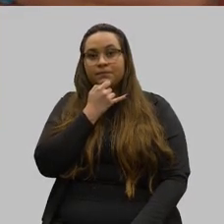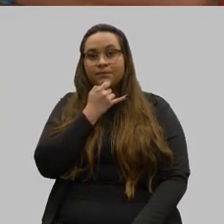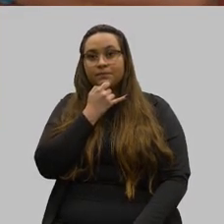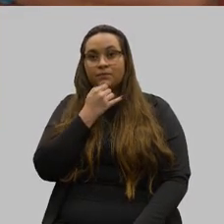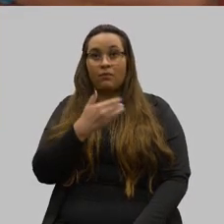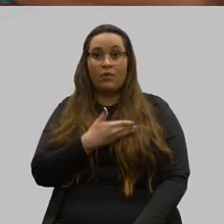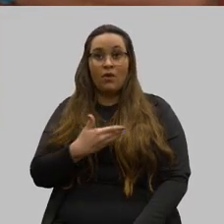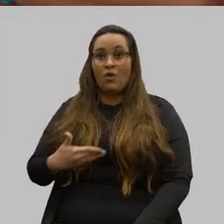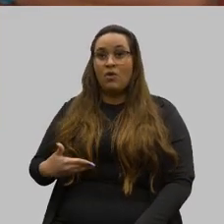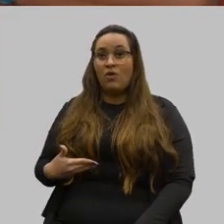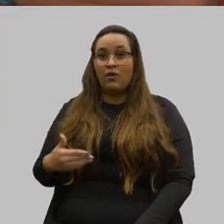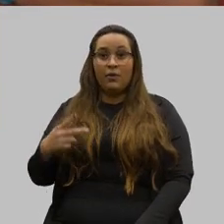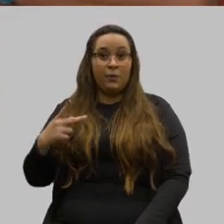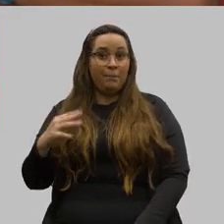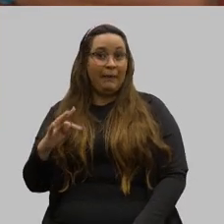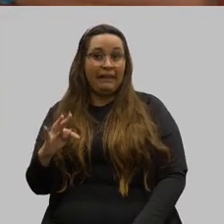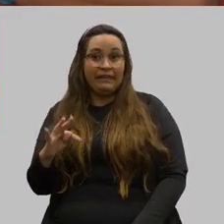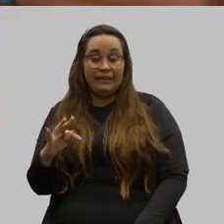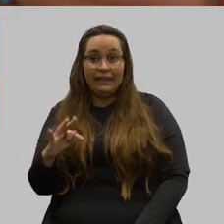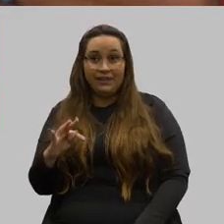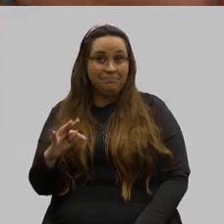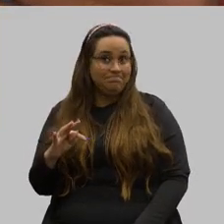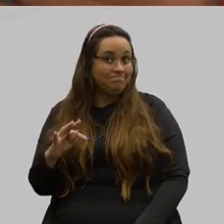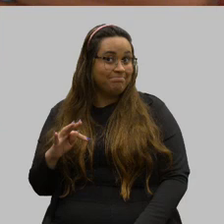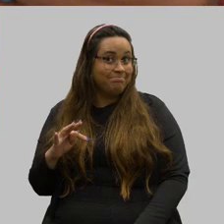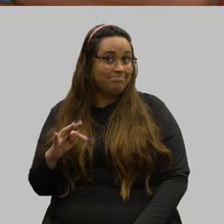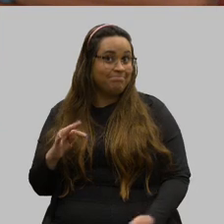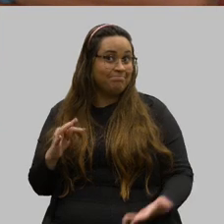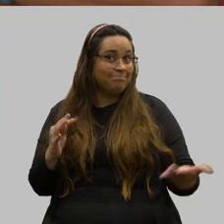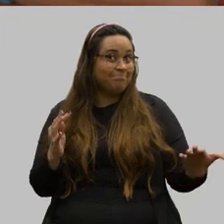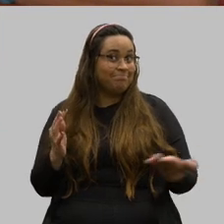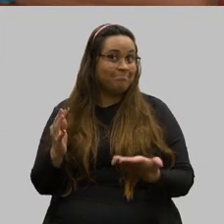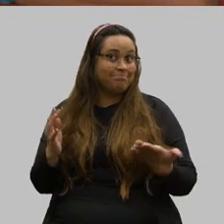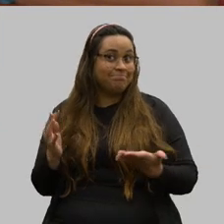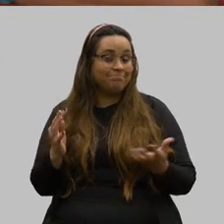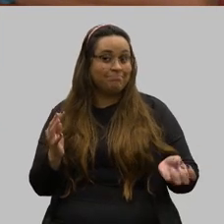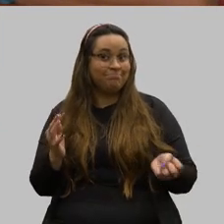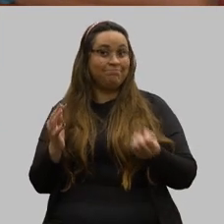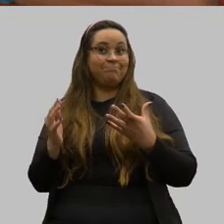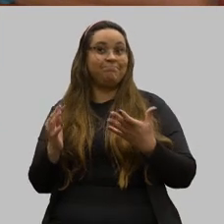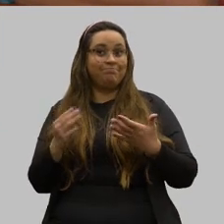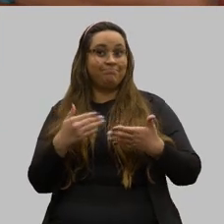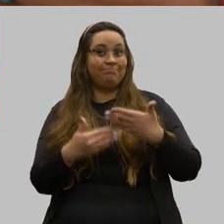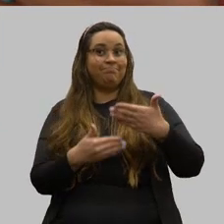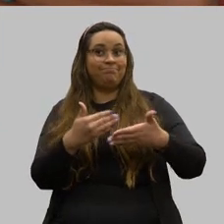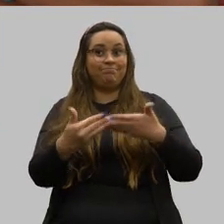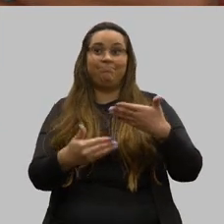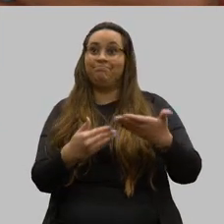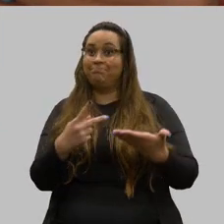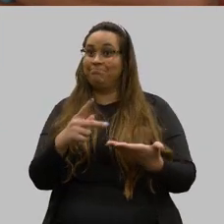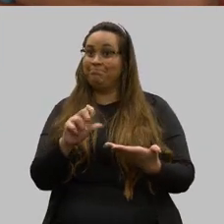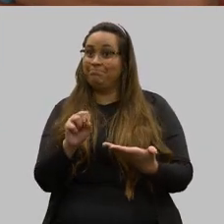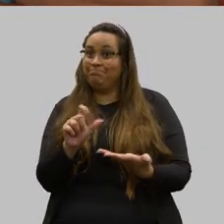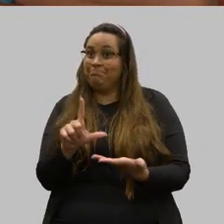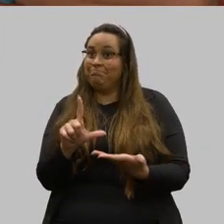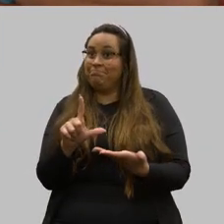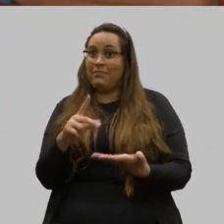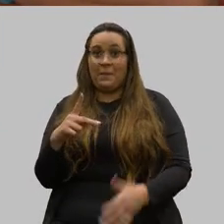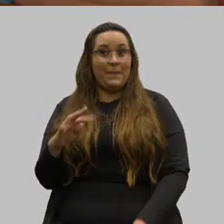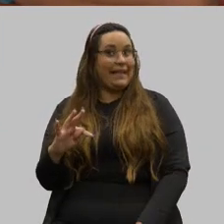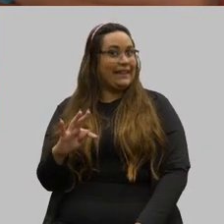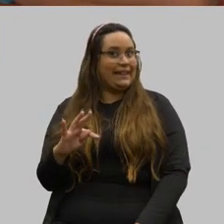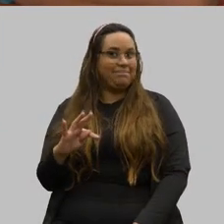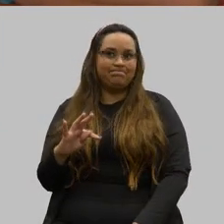o governo do PT não teve essa ousadia que o governo do novo teve em avançar para cima do ipsm o governo do PT não fez